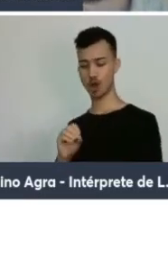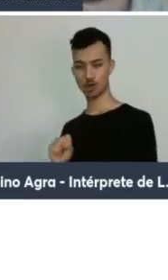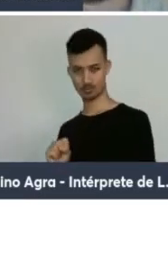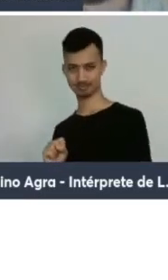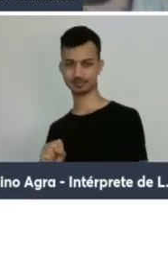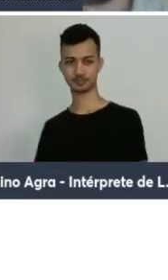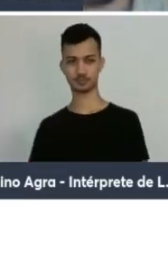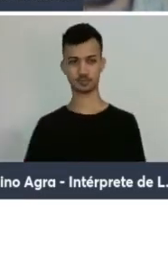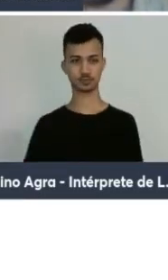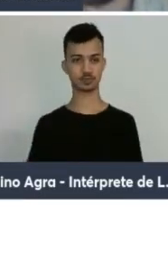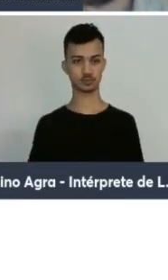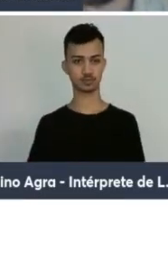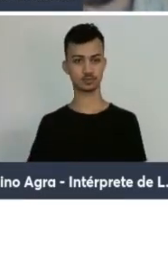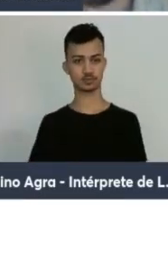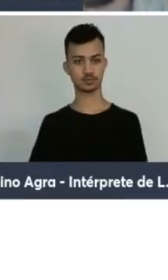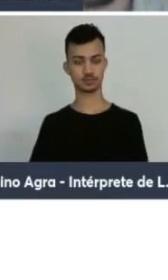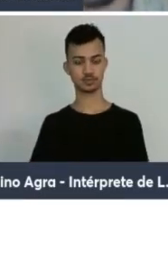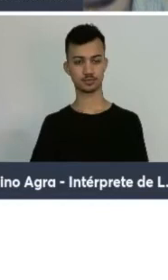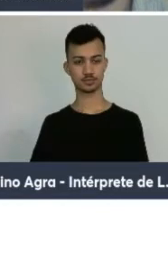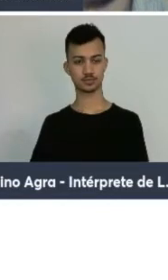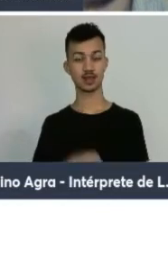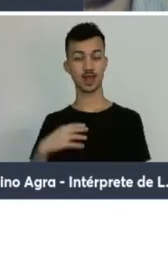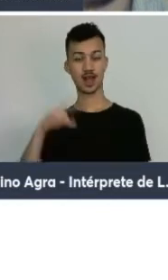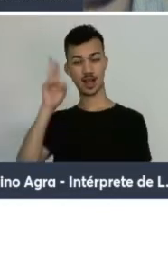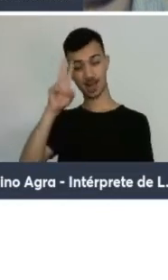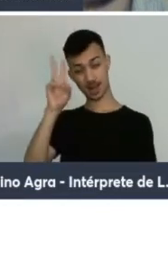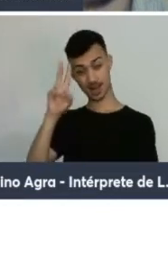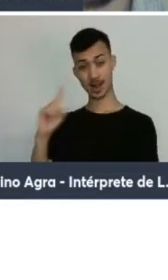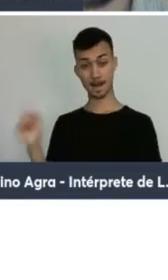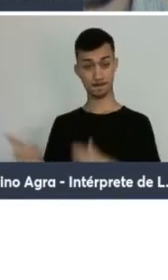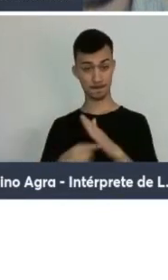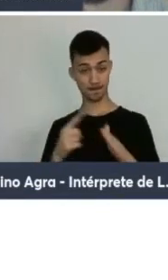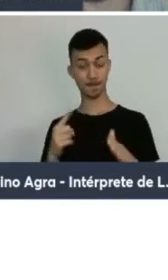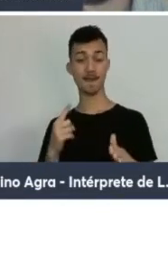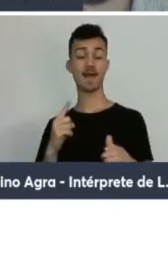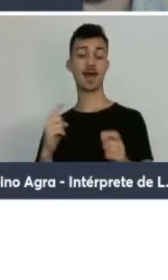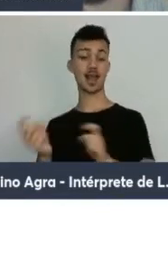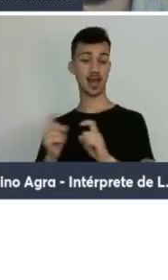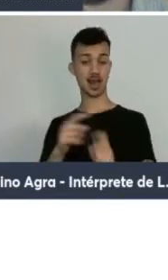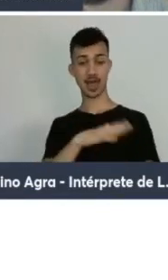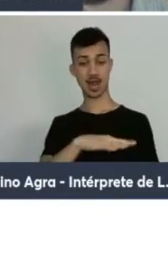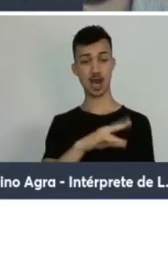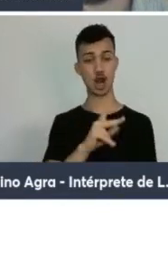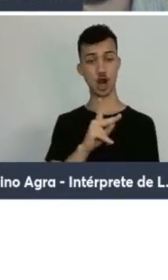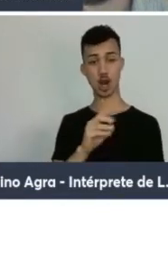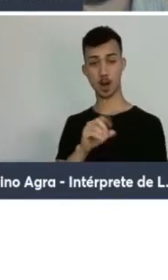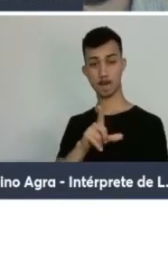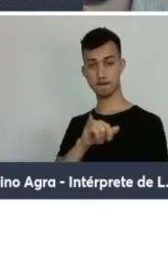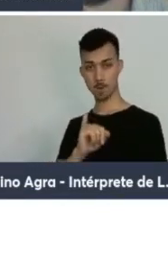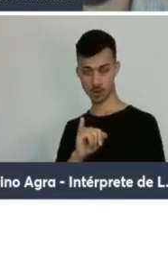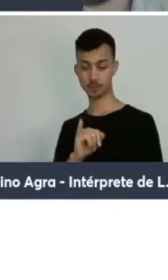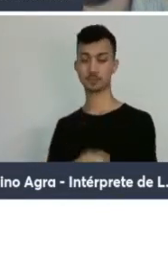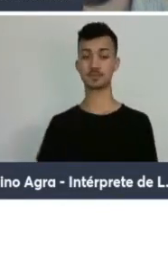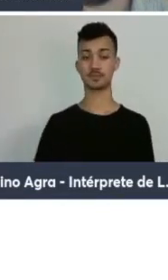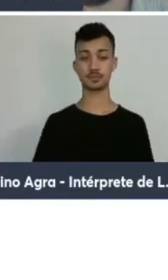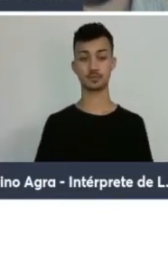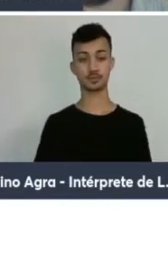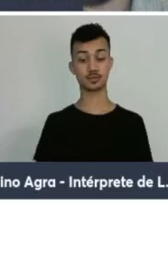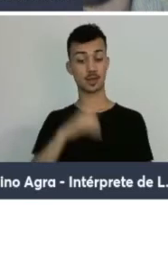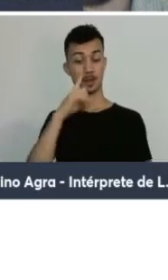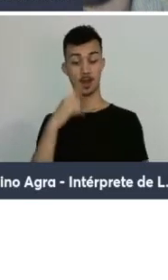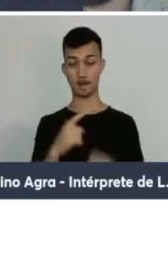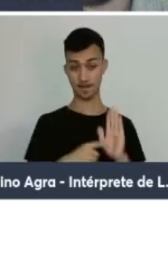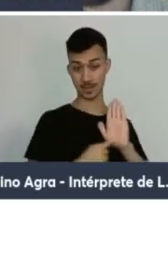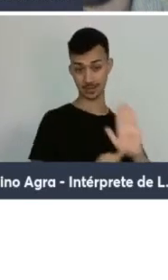e entrei, eu lembro que a gente fez uma primeira reunião na Poli, no, no, no, no Bom Retiro, que era uma reunião de